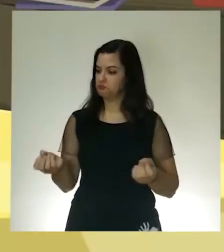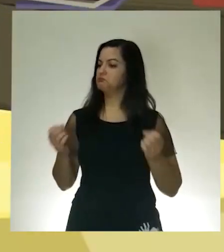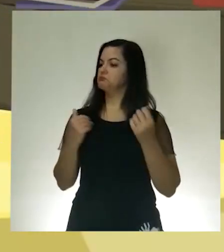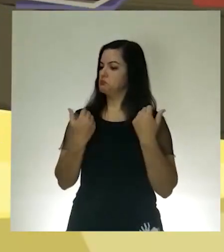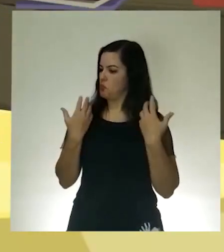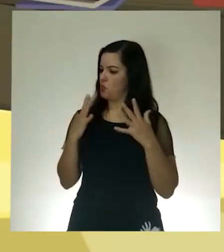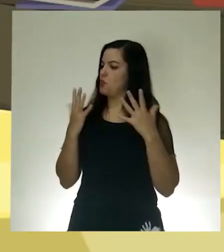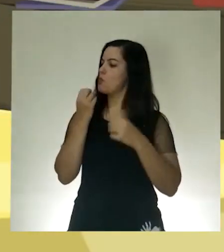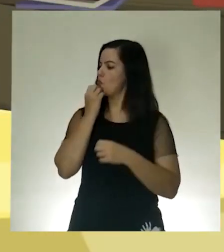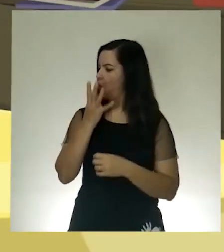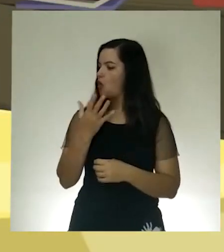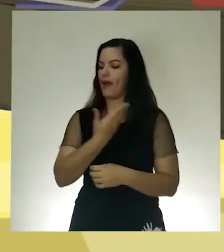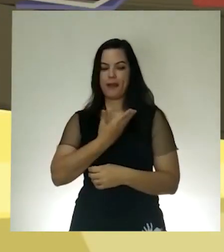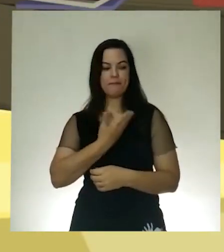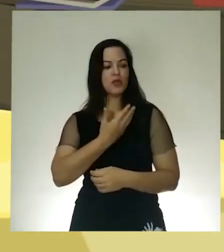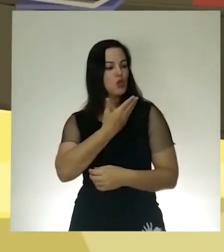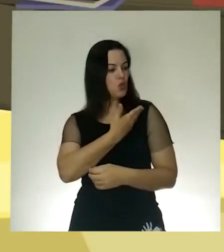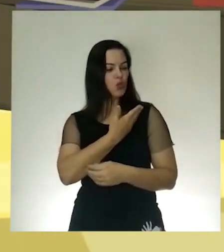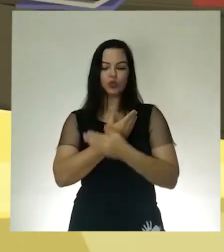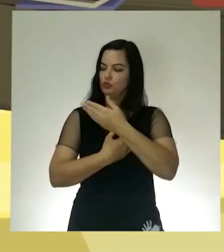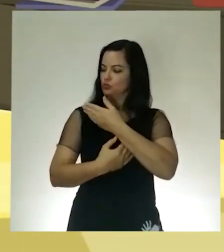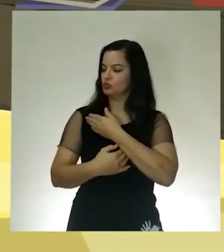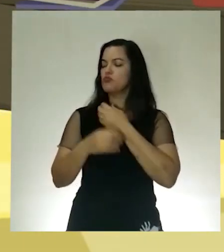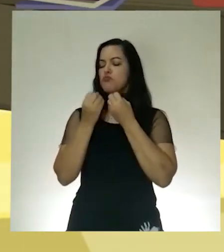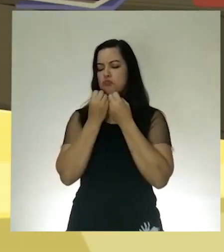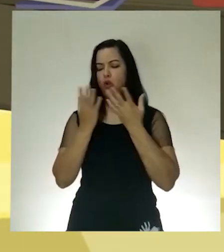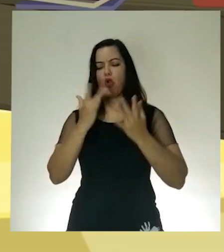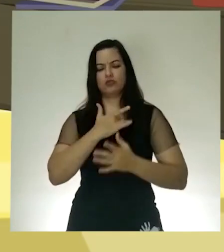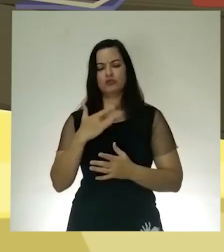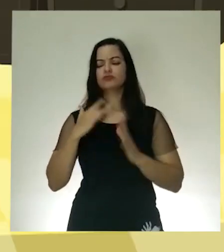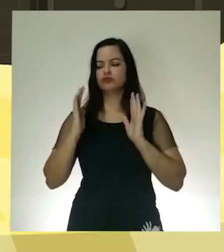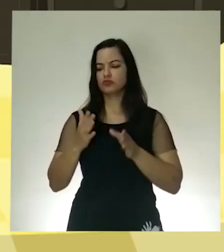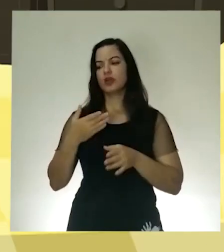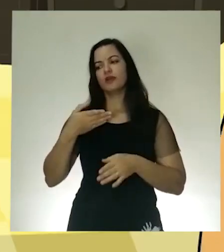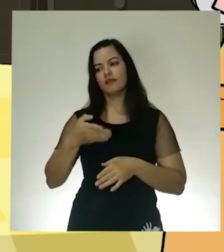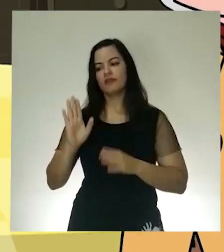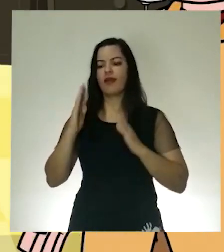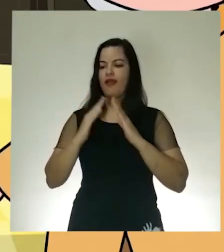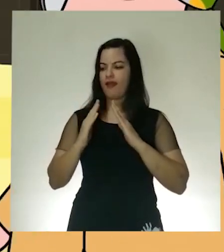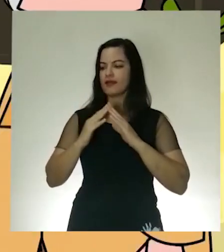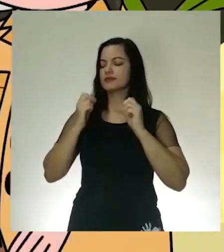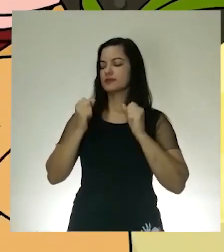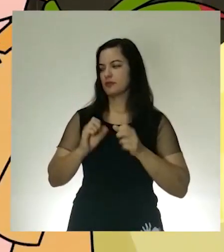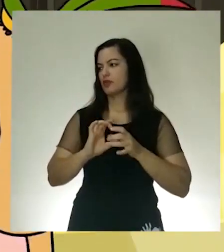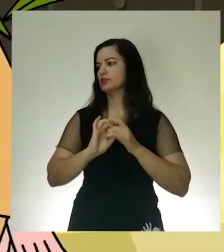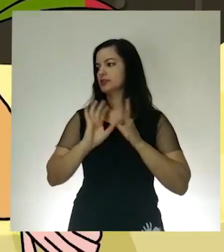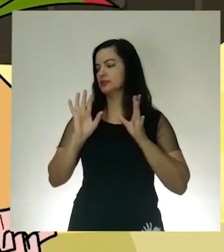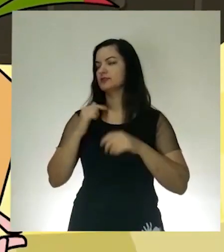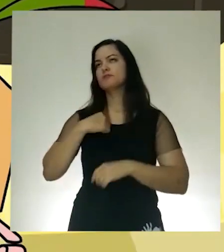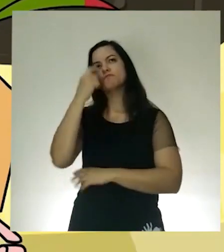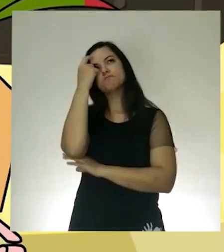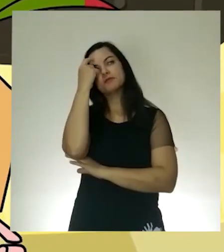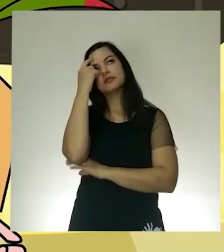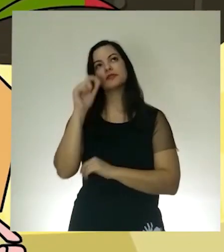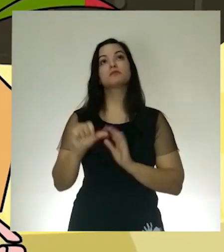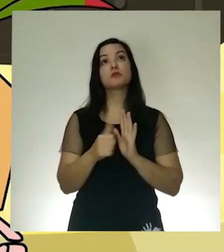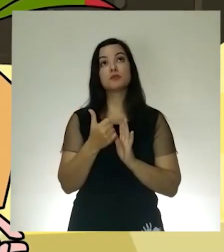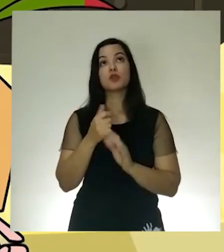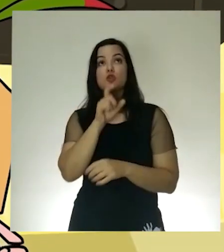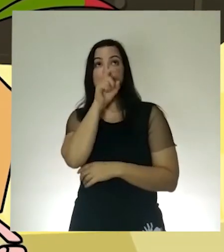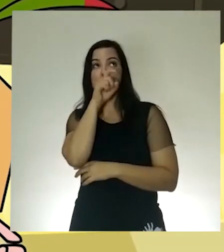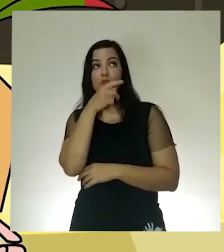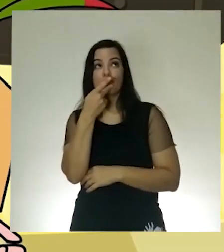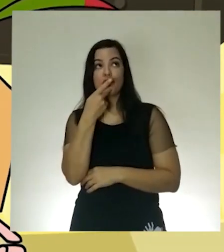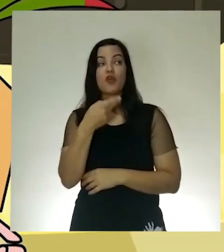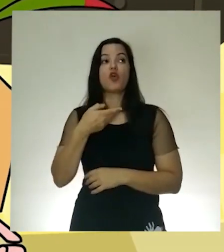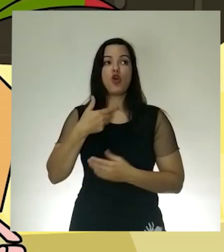Muito bem, meus amigos. Vocês estão bons e já podem ir para casa. Muito bem, deixe-me pensar. Primeiro eu levo o